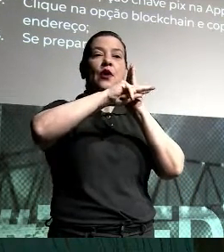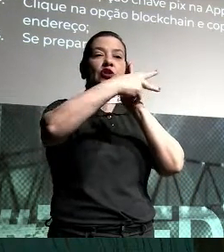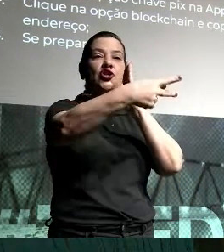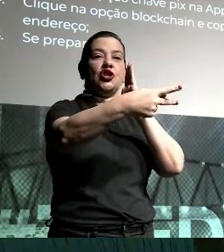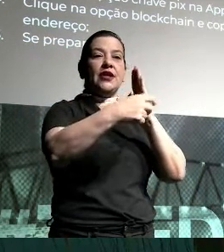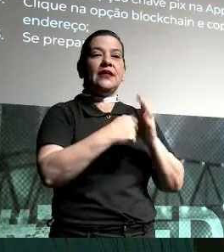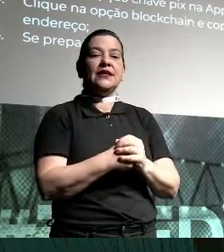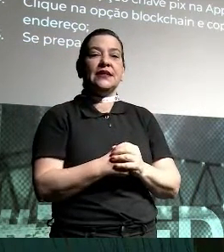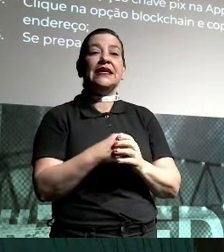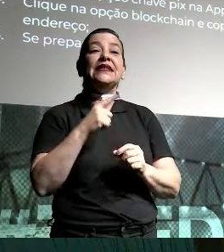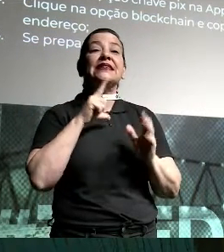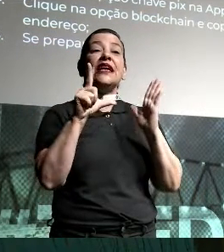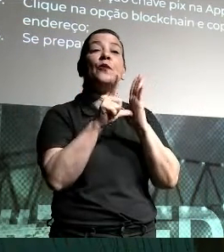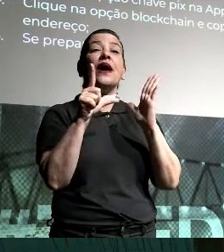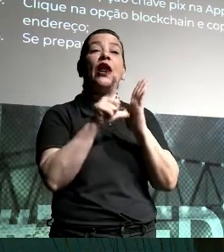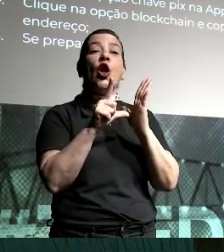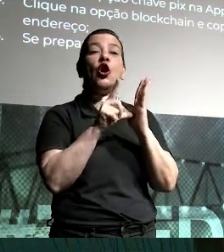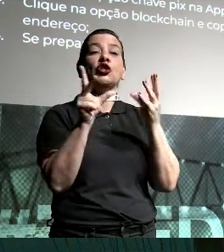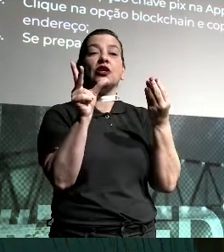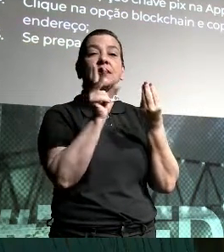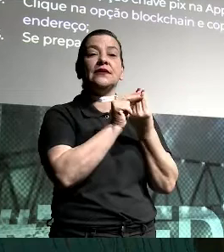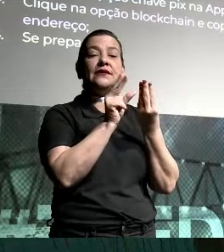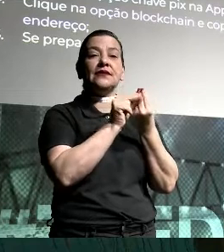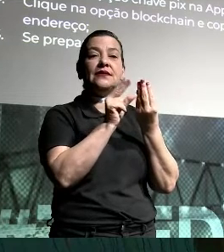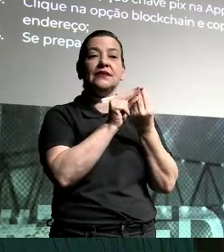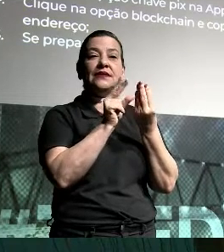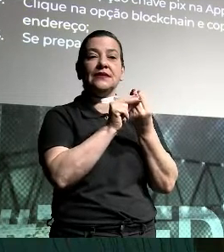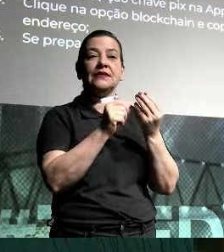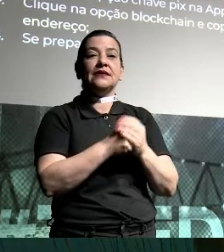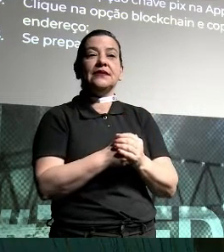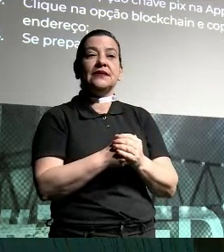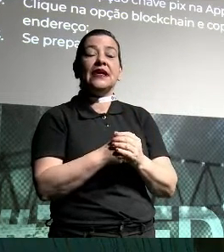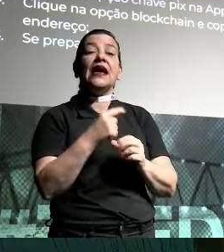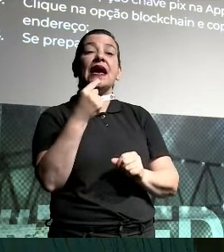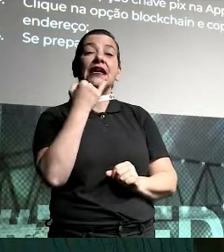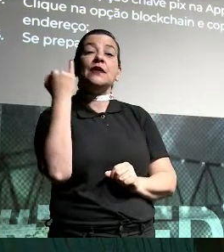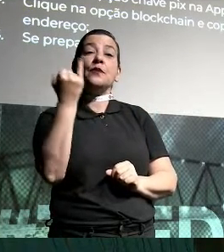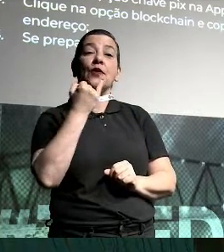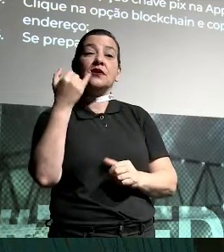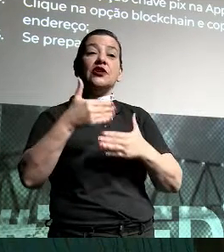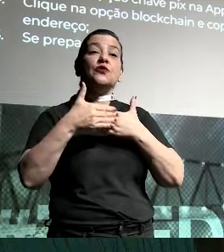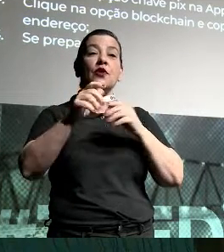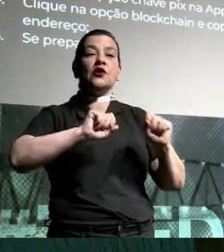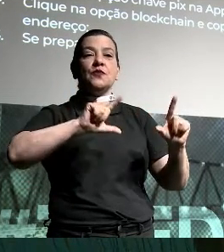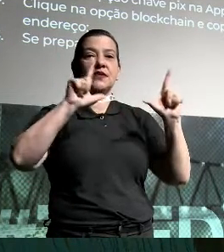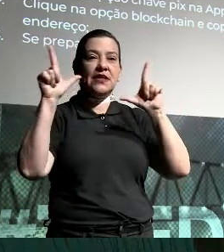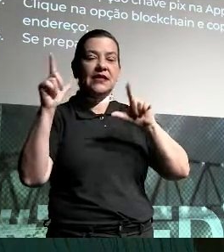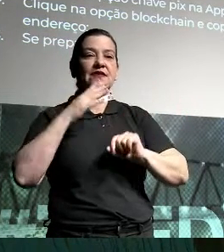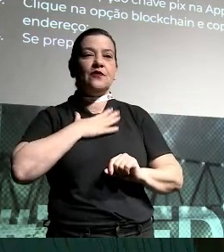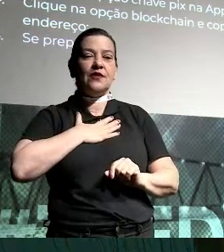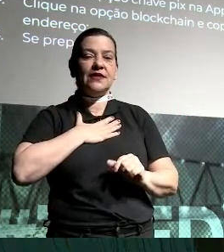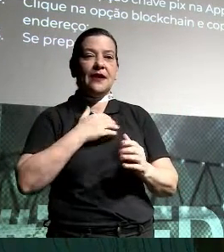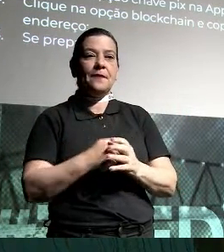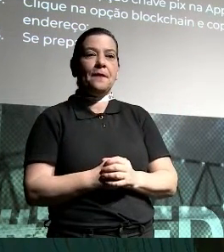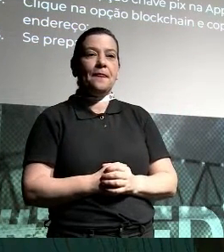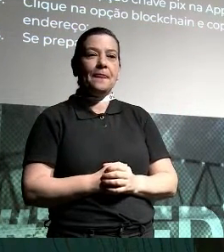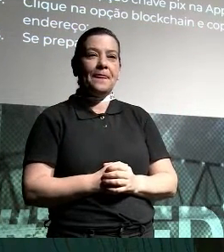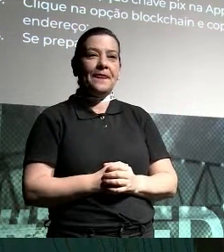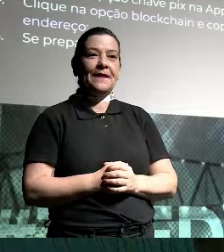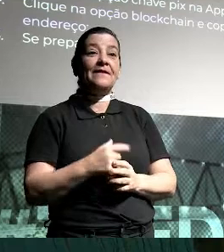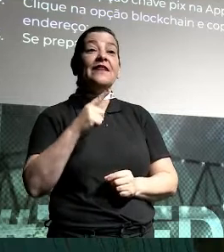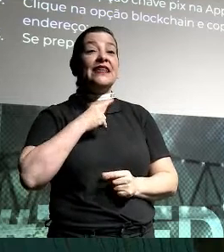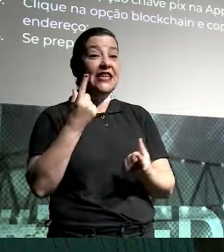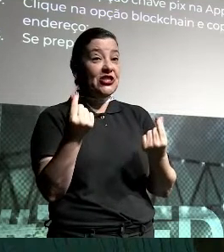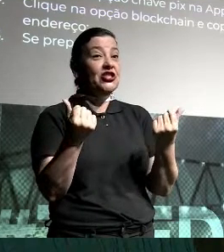crypto wallet da Infinity Pay, que ela vai ser importante para o próximo slide. Eu acho que vocês vão gostar. Vai ter